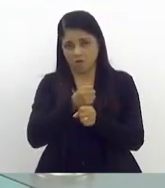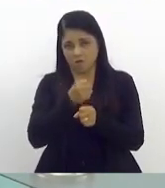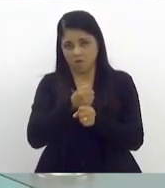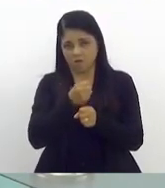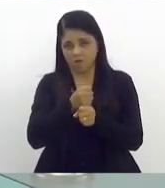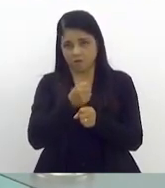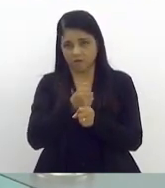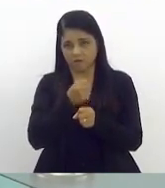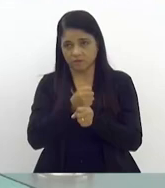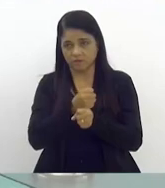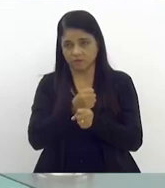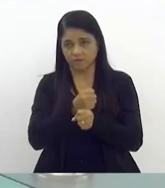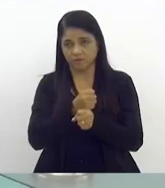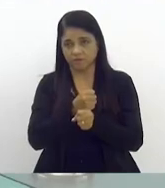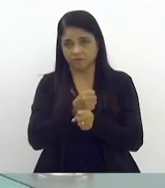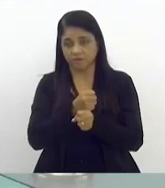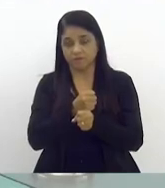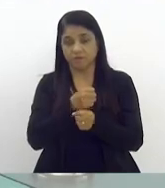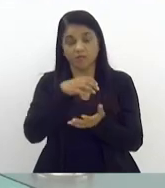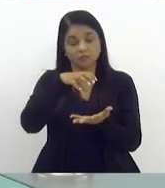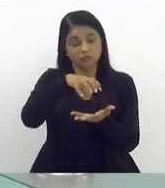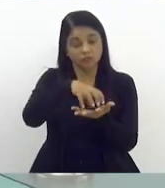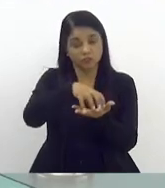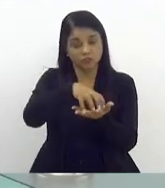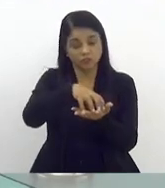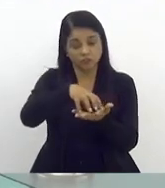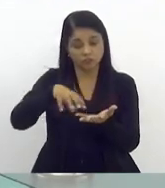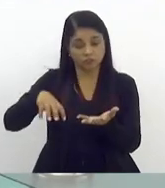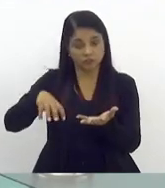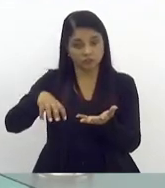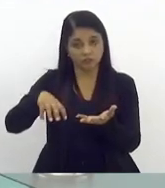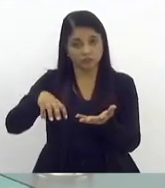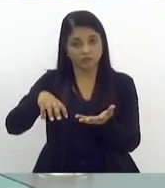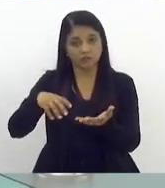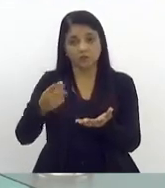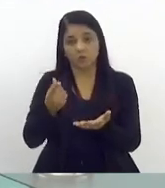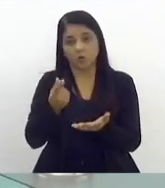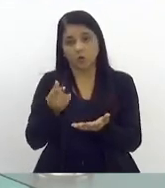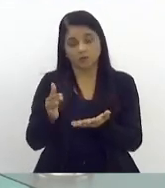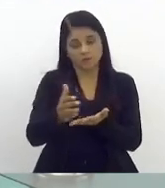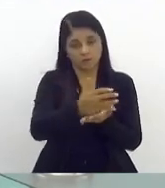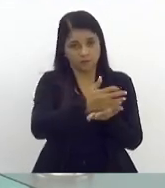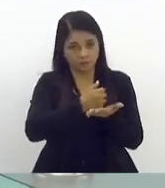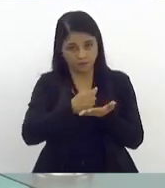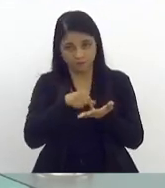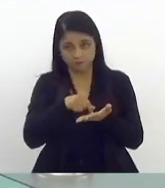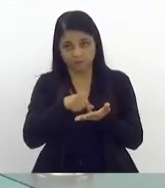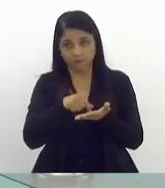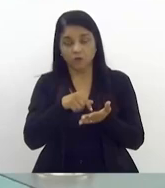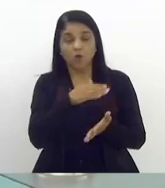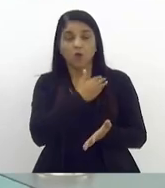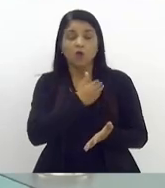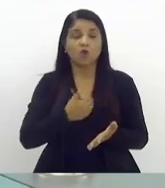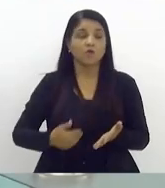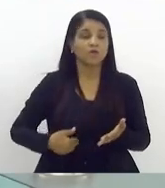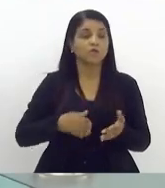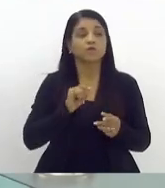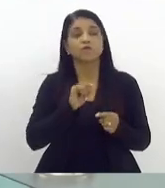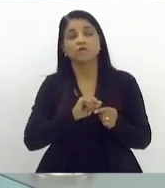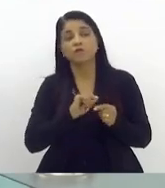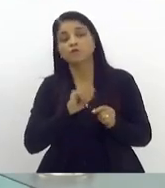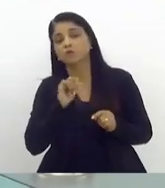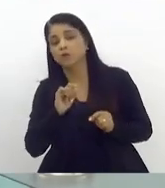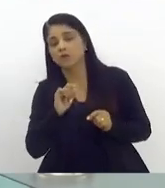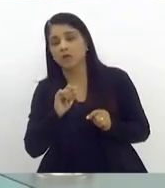via descentralização orçamentária. Né? O que, que o governo fez constantemente? Independente de ter